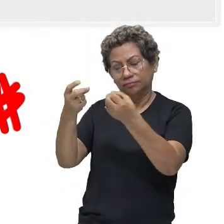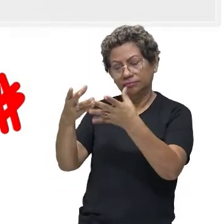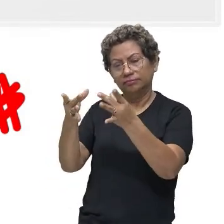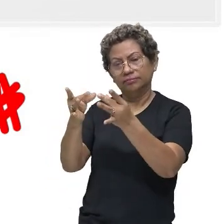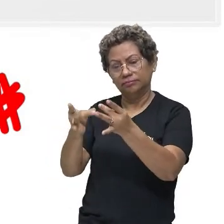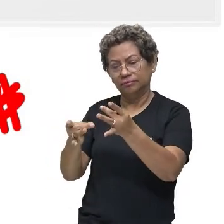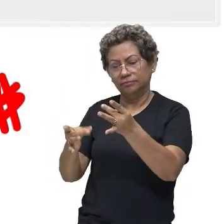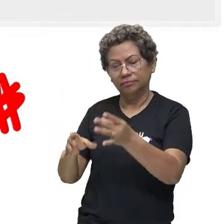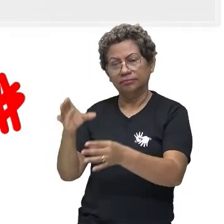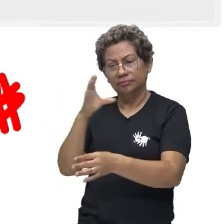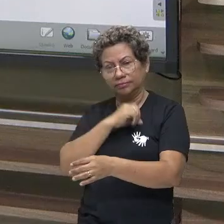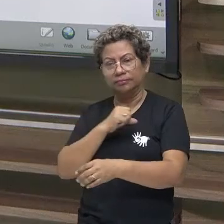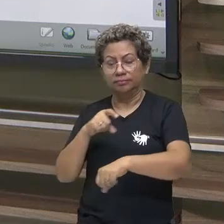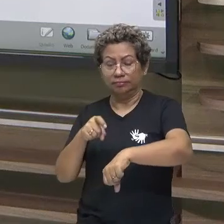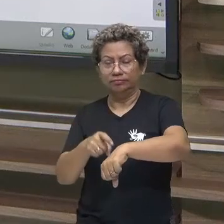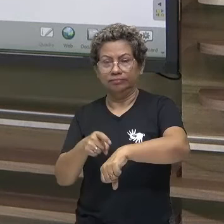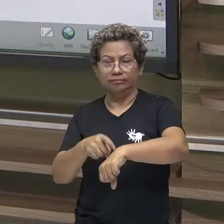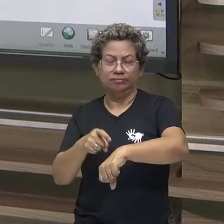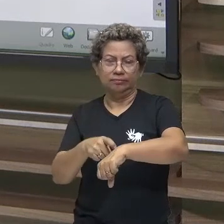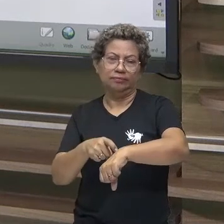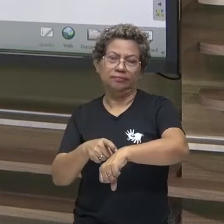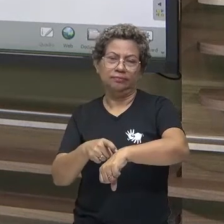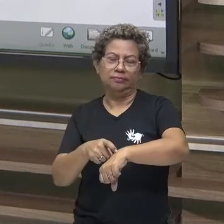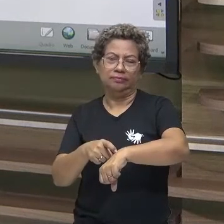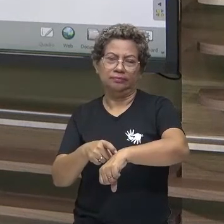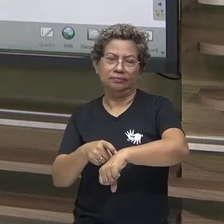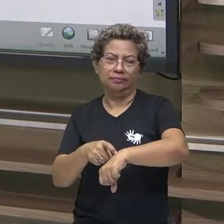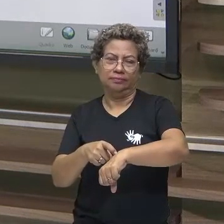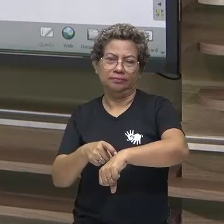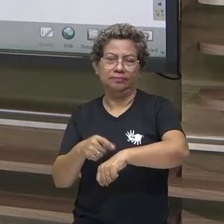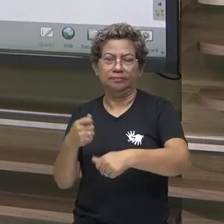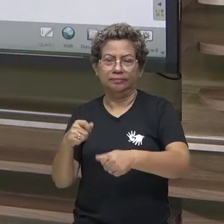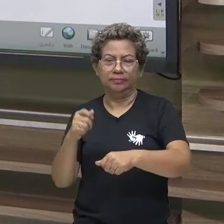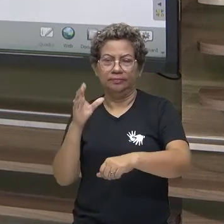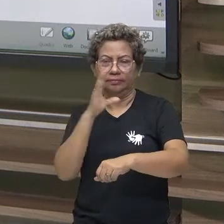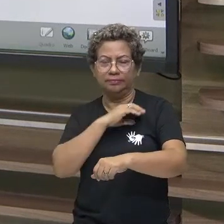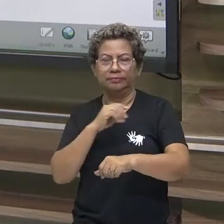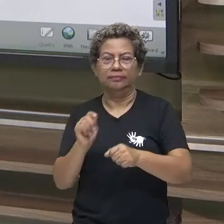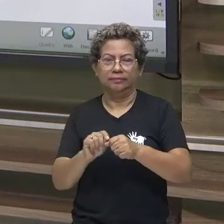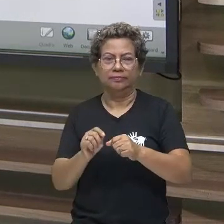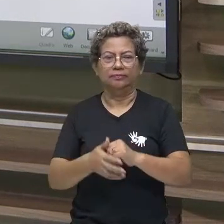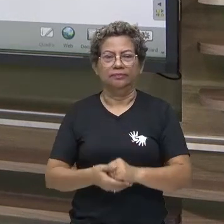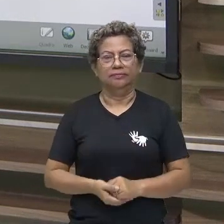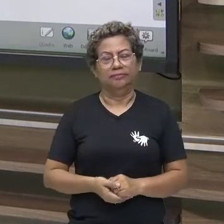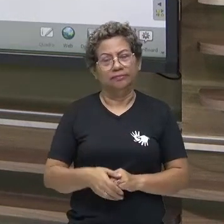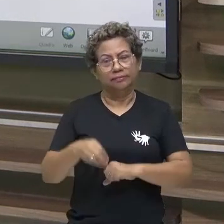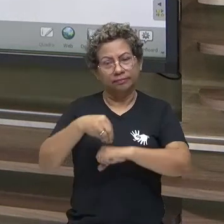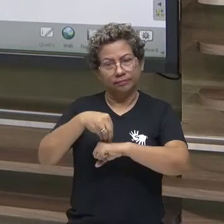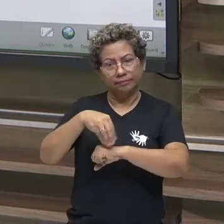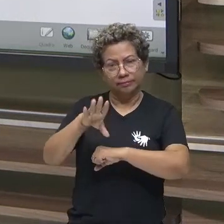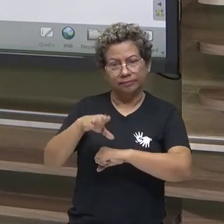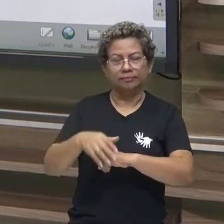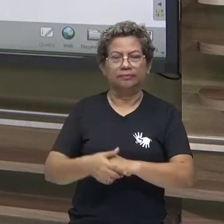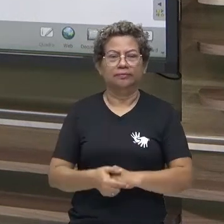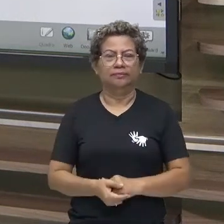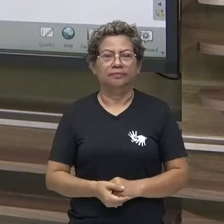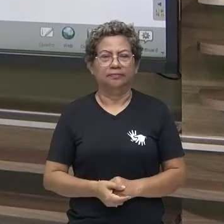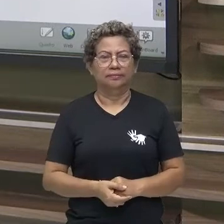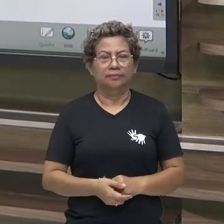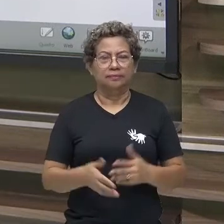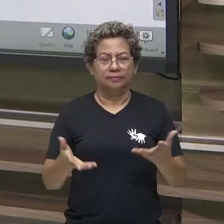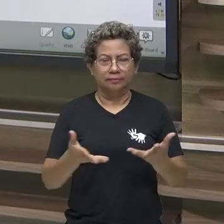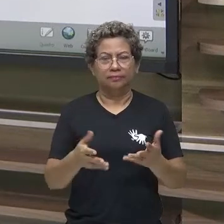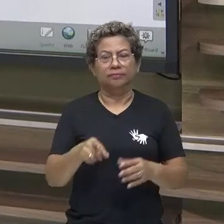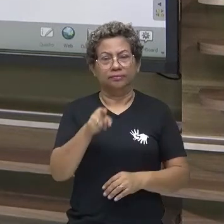né? O tempo ele é bastante precioso. Perfeito? Então, fica a dica aí. Pessoal, agora